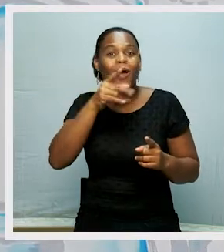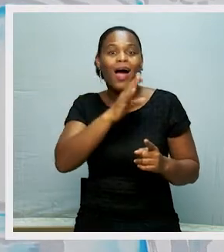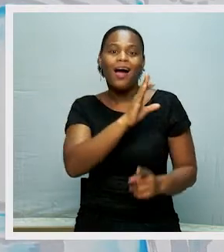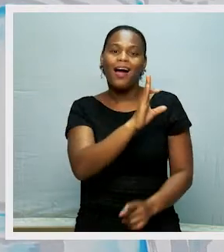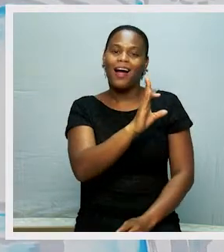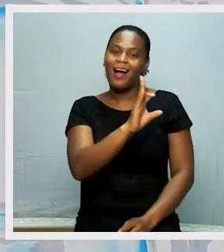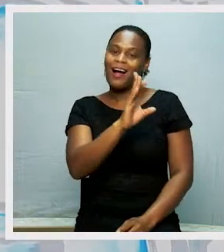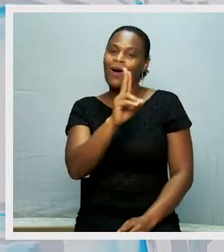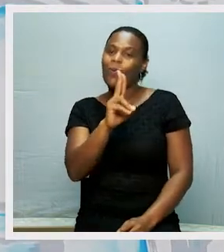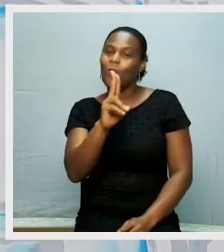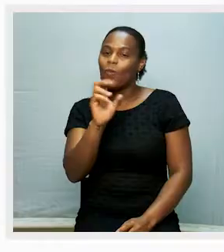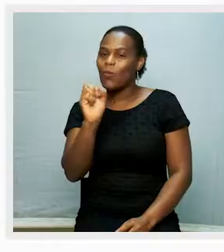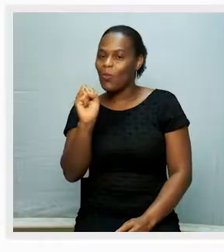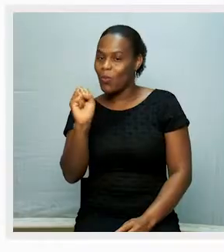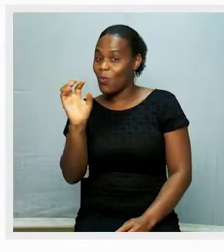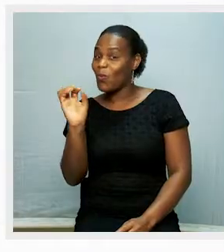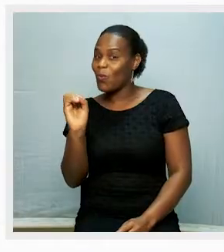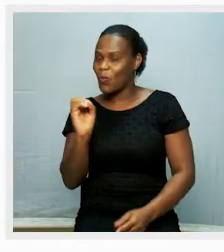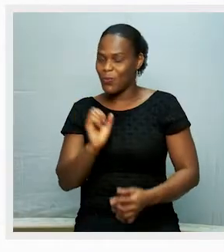Hugo.